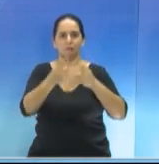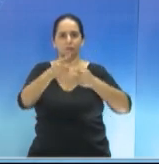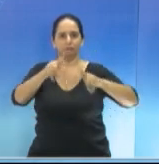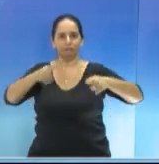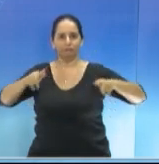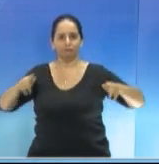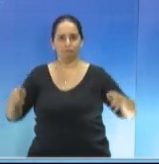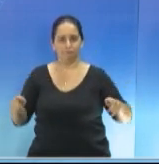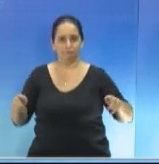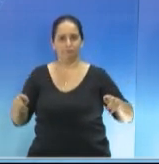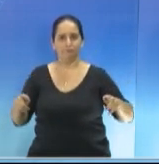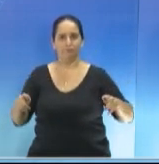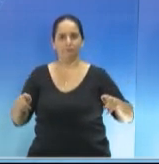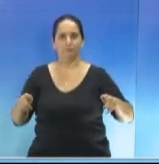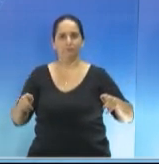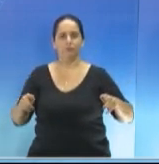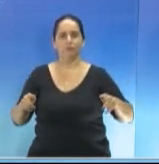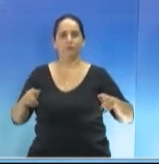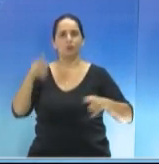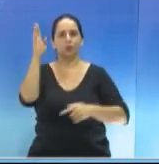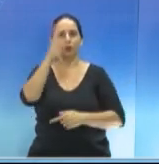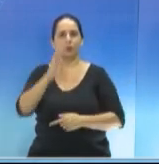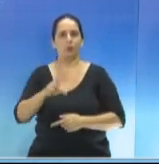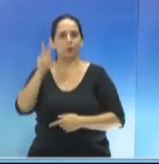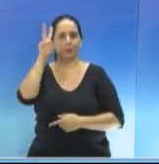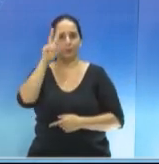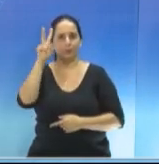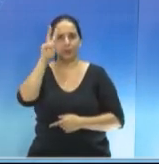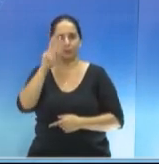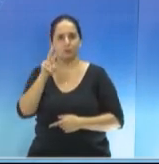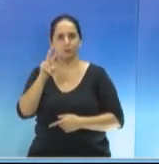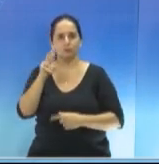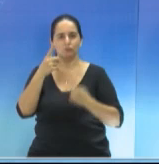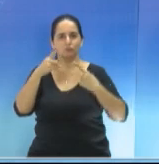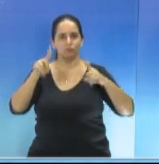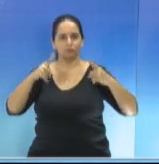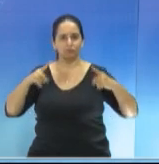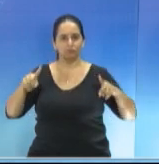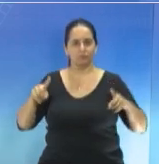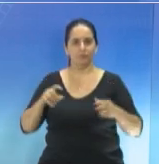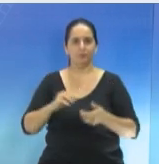letra dessa música do hino nacional. Por isso que é a letra B.